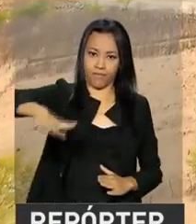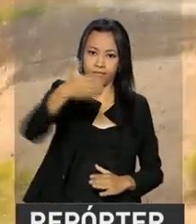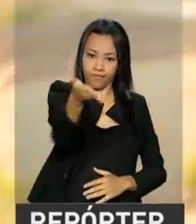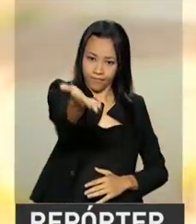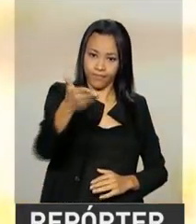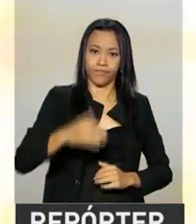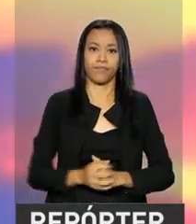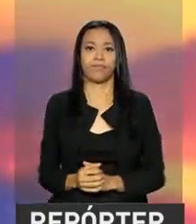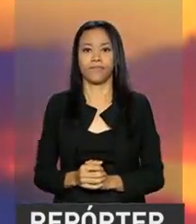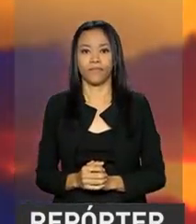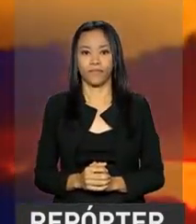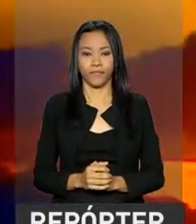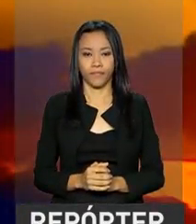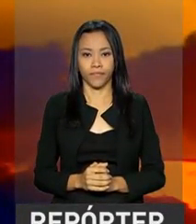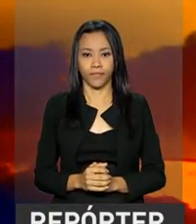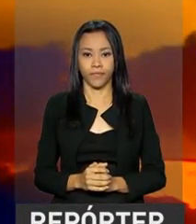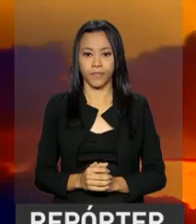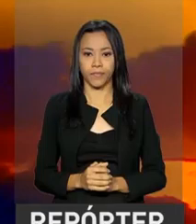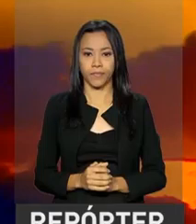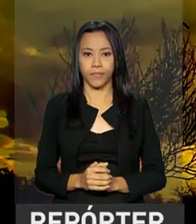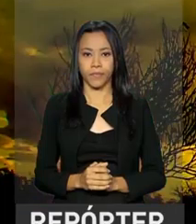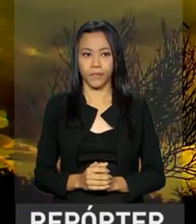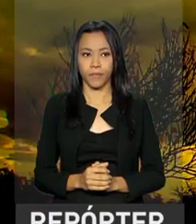semiárido nordestino.